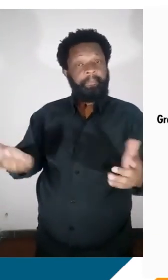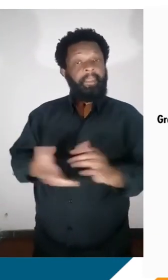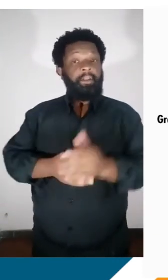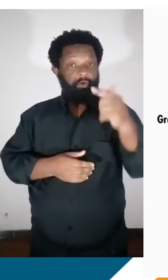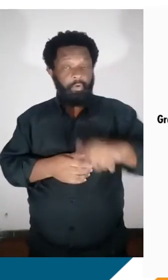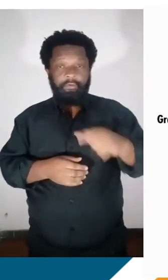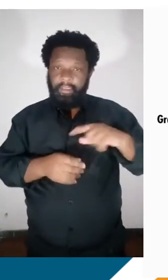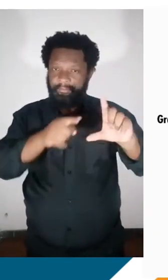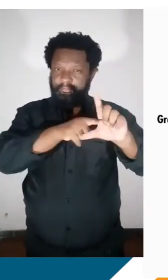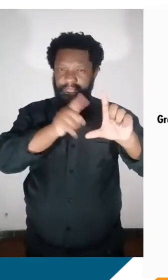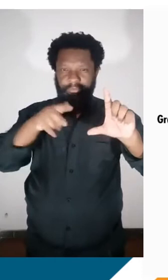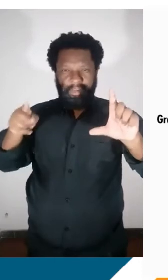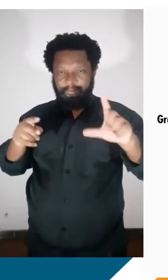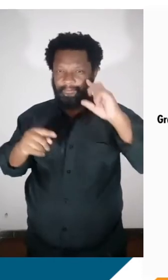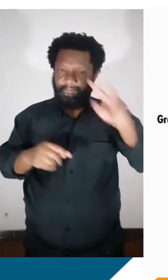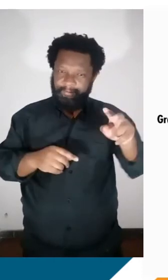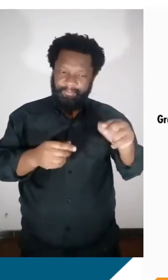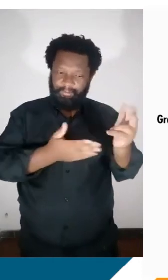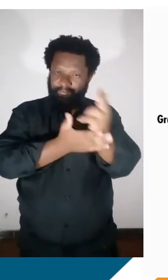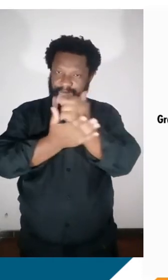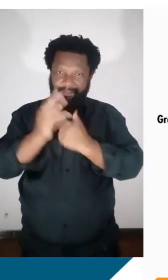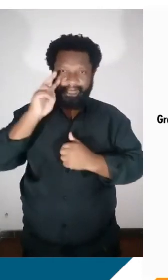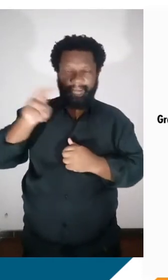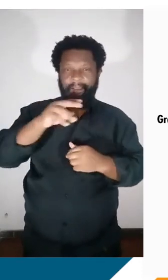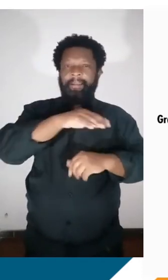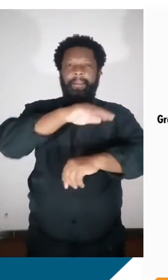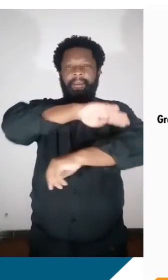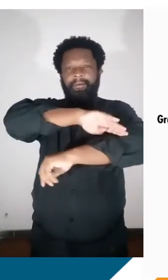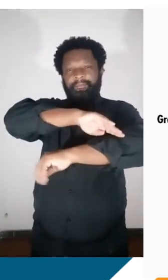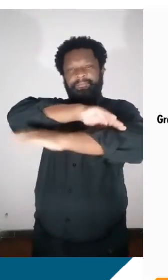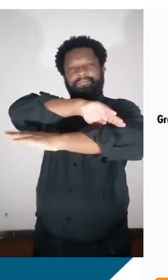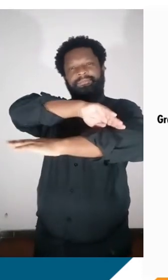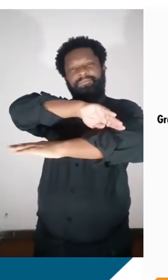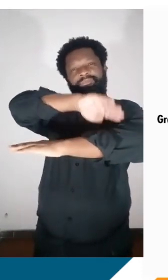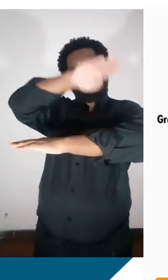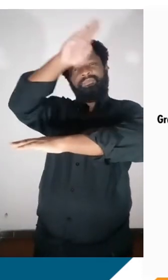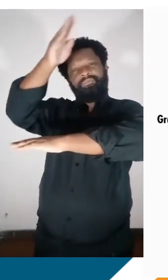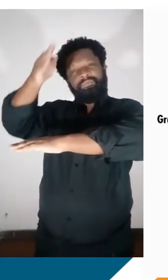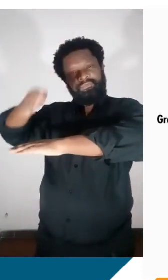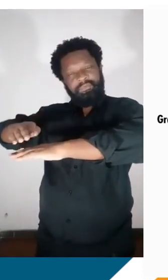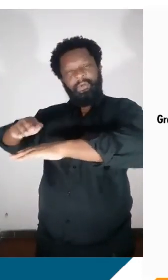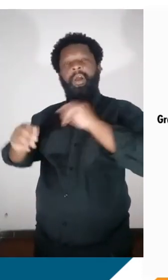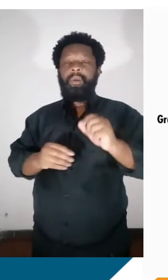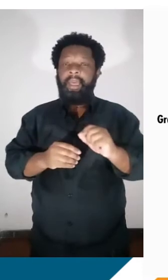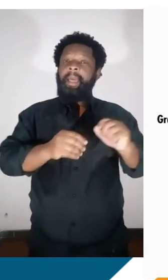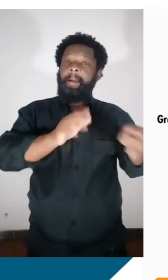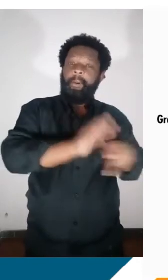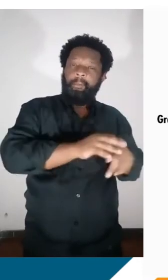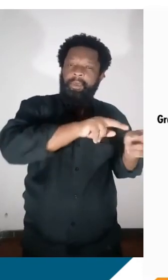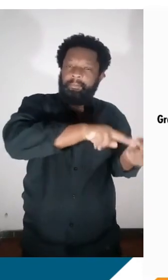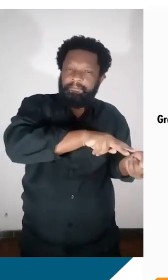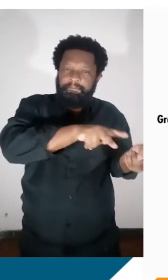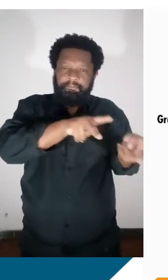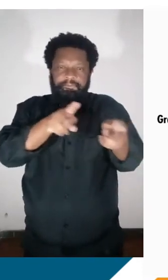De novo, a gente tem esse gráfico com esse formato aqui, com esse morrinho aqui, que é o estado de transição, que a gente